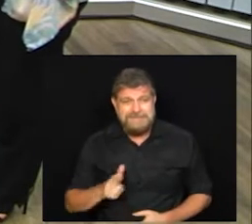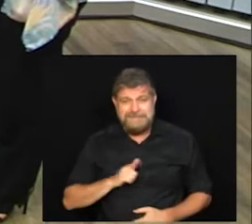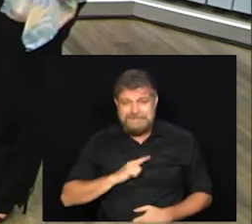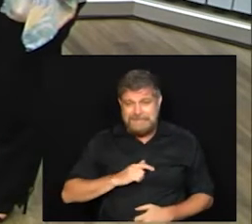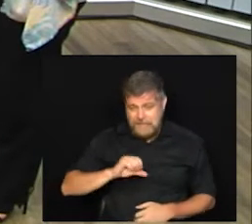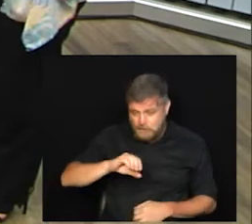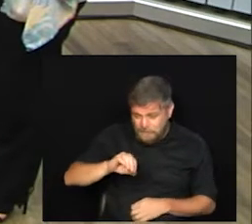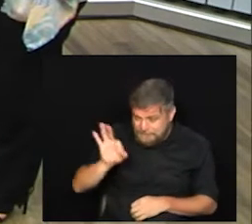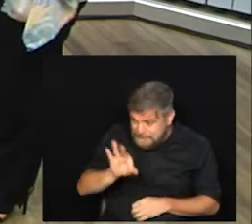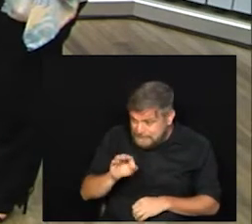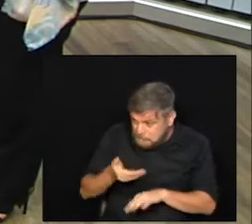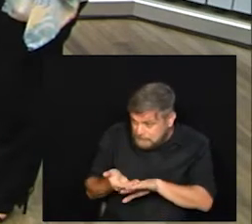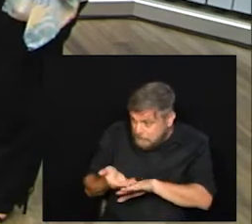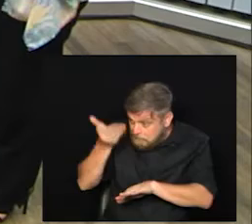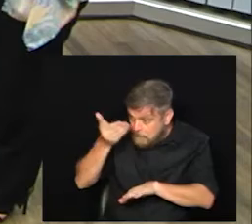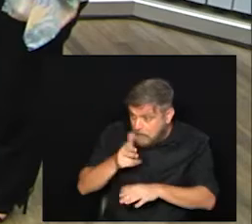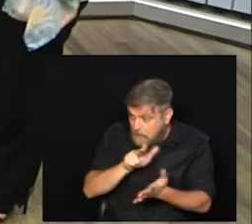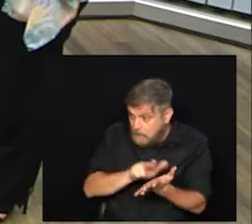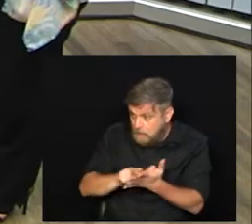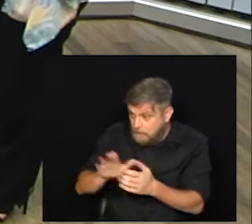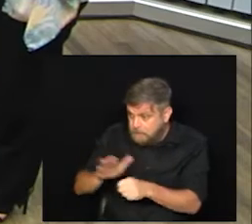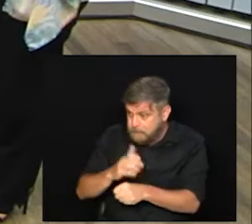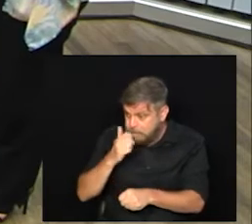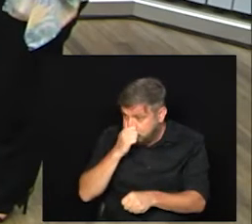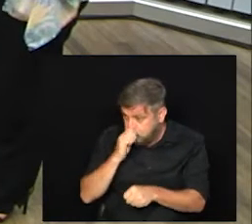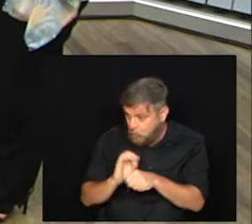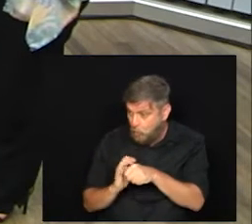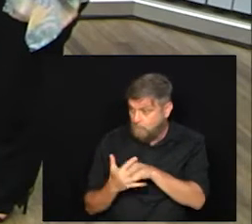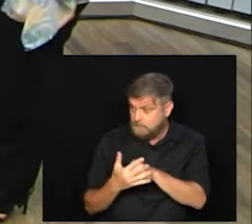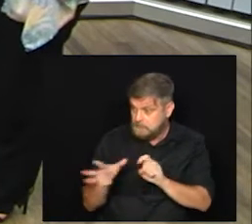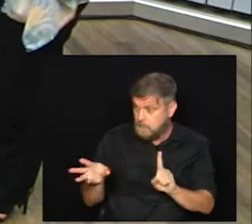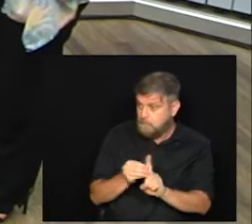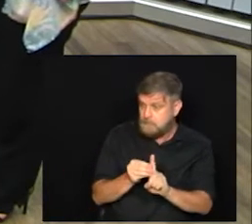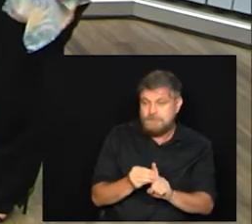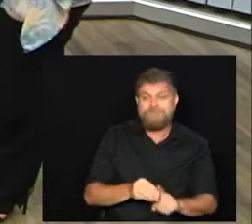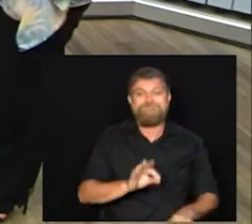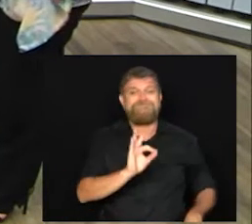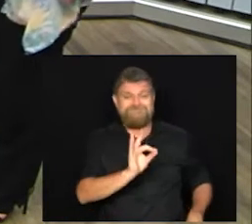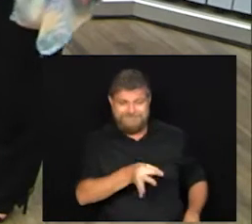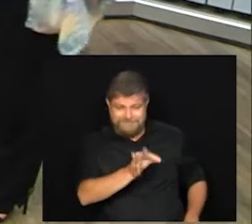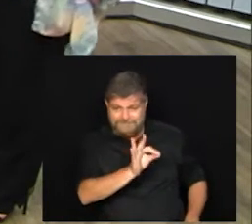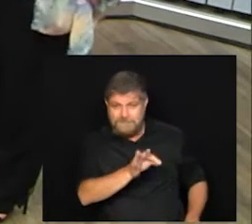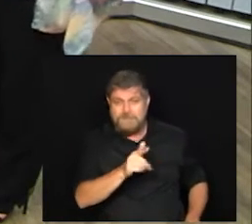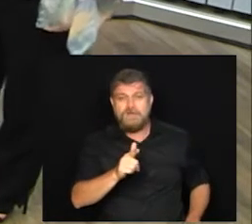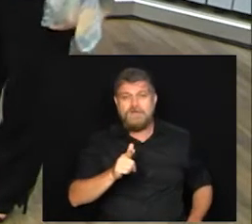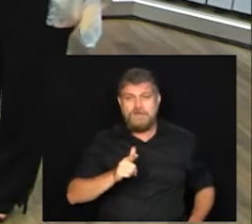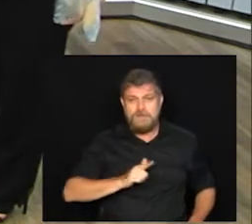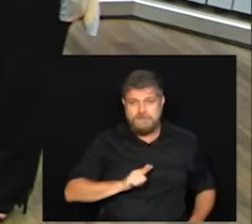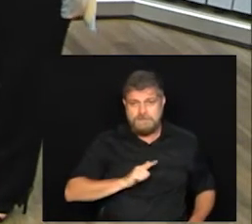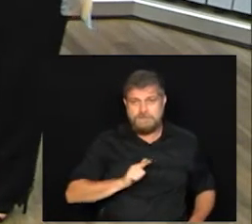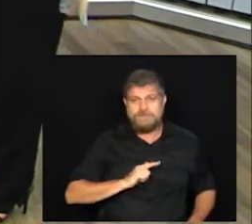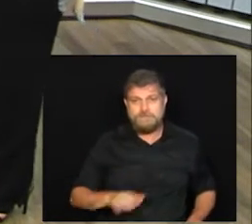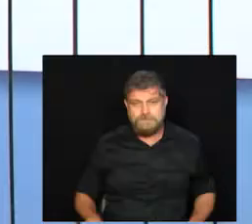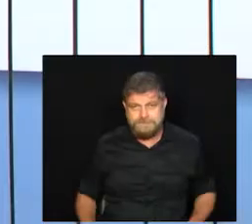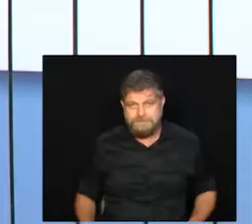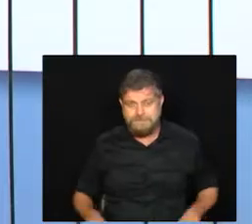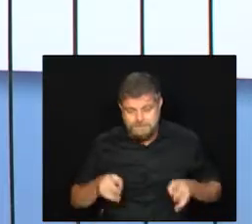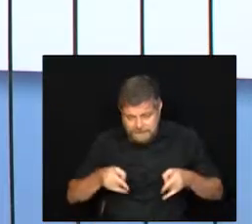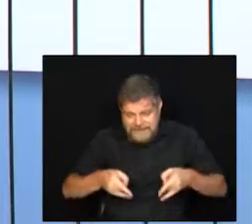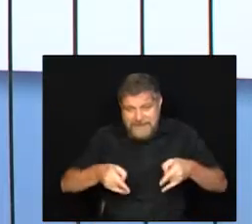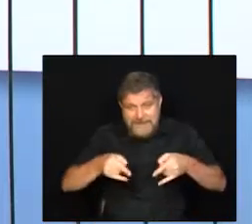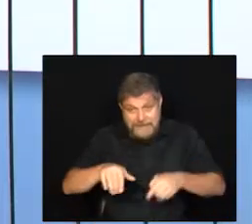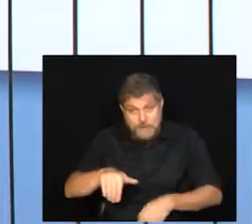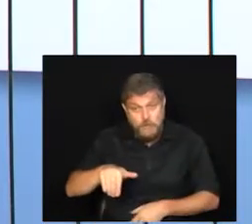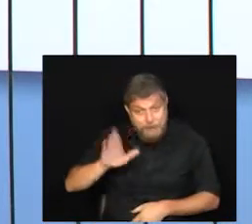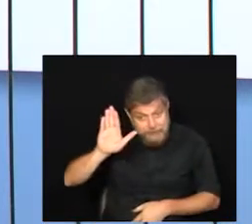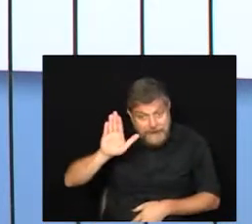dos 90% a ocupação de leitos por conta da Covid-19? Está sim. Apesar do aumento da oferta de leitos